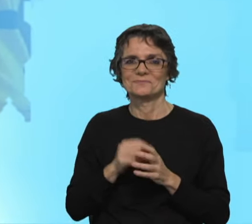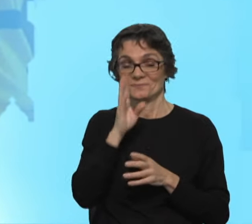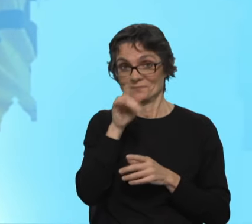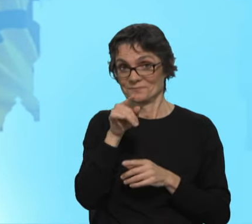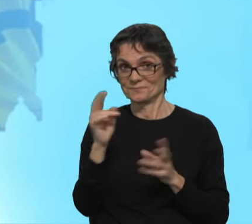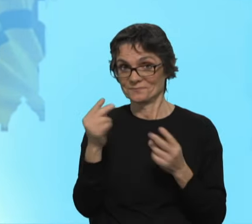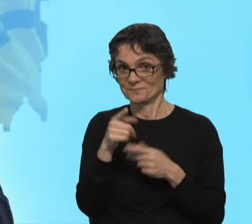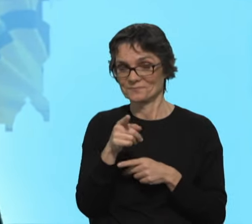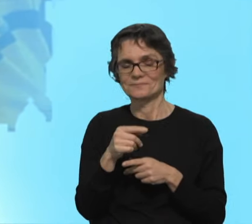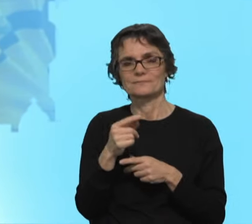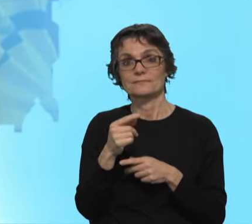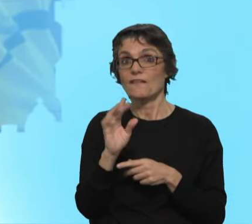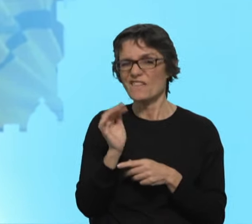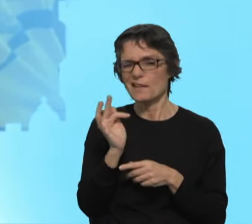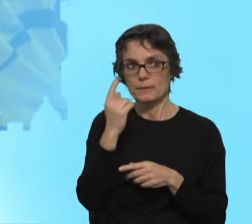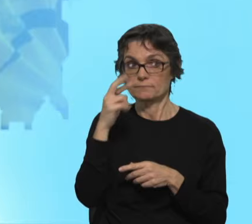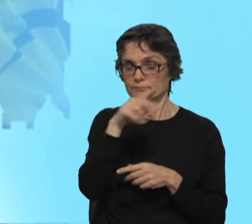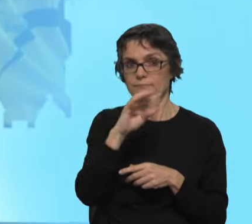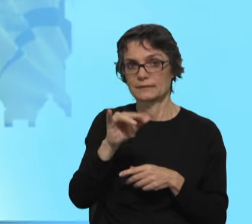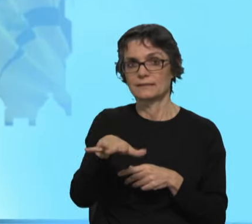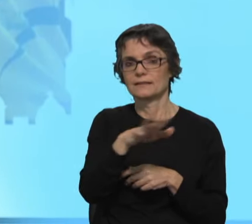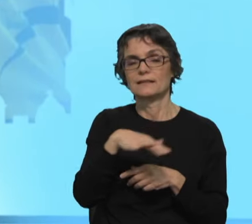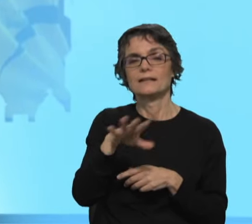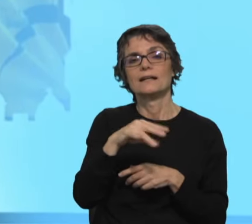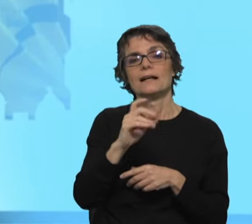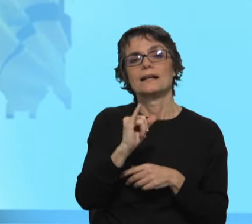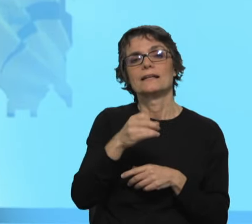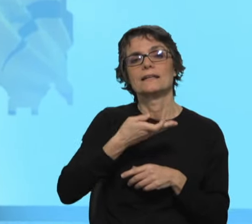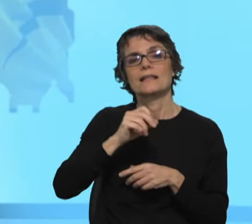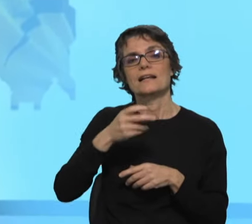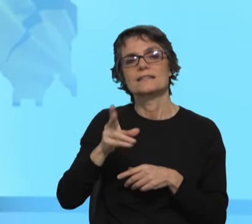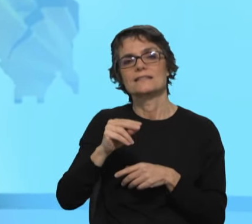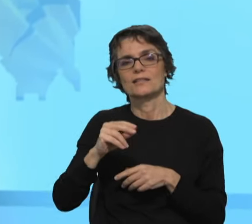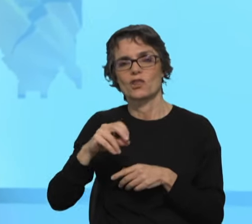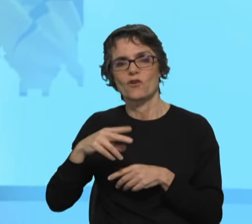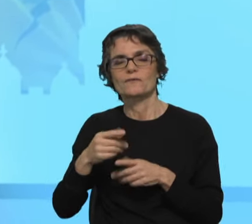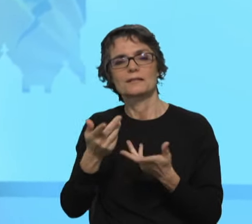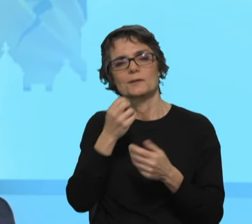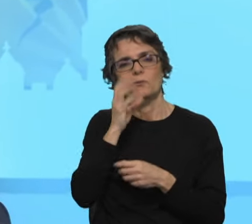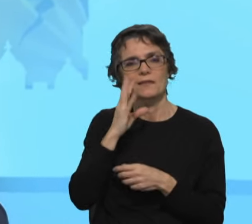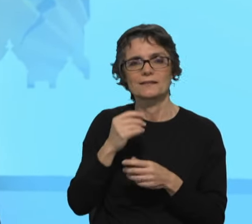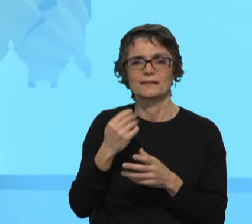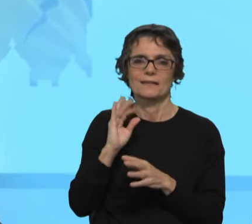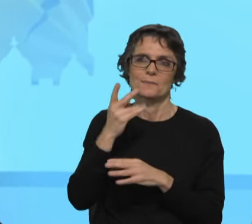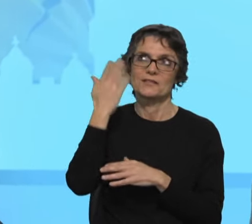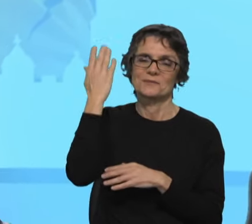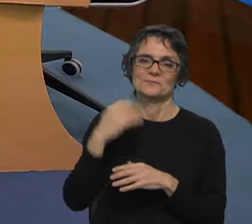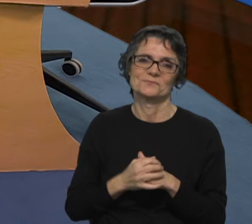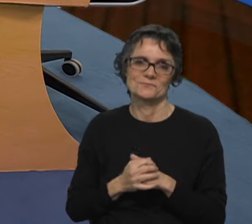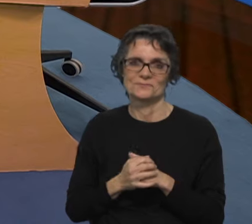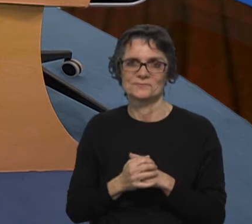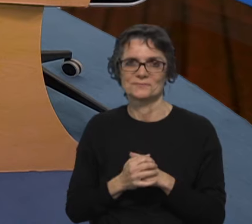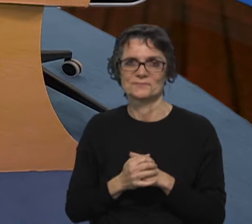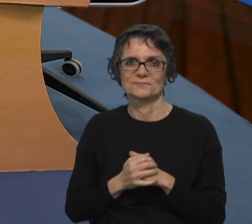deixe de visitar o concelho deh nova nestes dias repletos de tradição Religiosa e cultural tenha uma boa tarde até amanhã se Deus